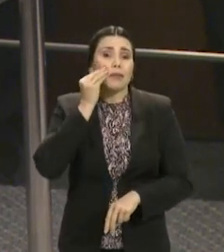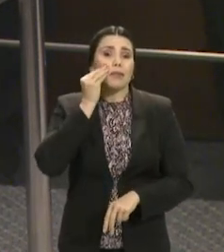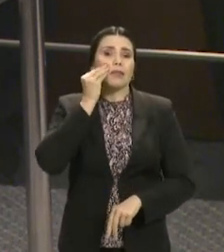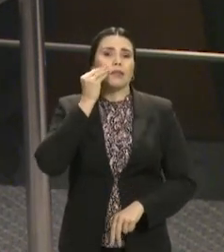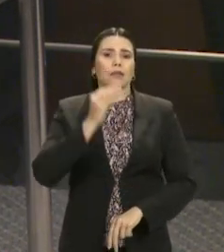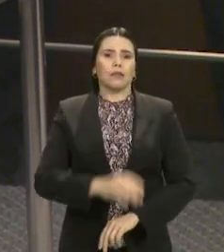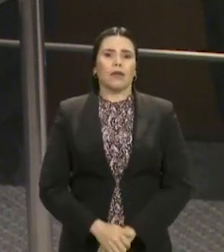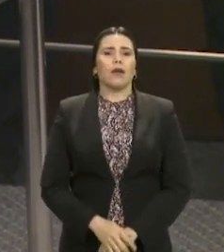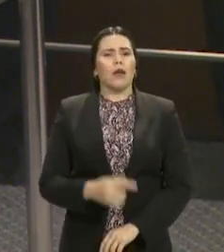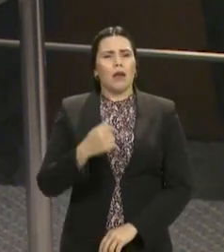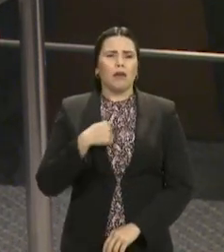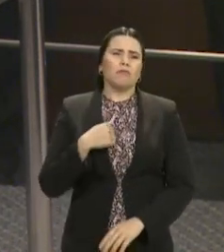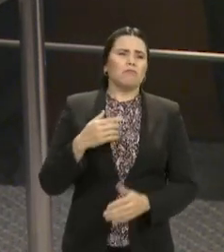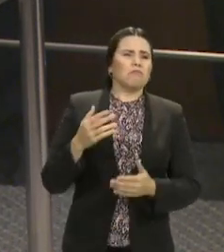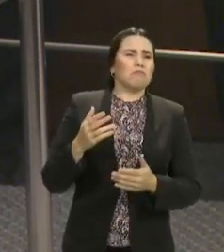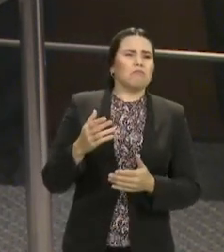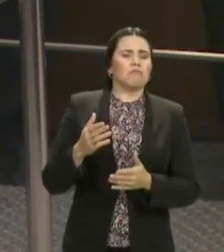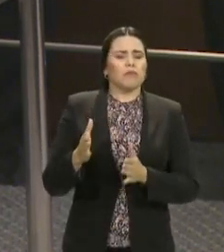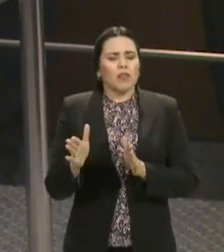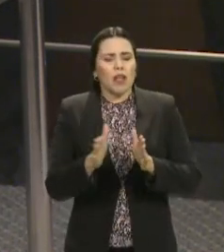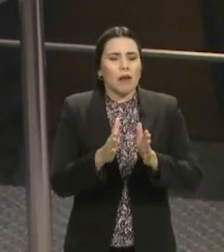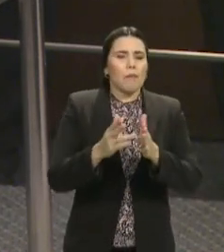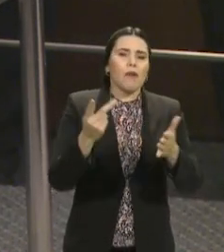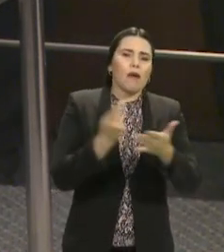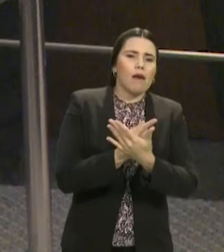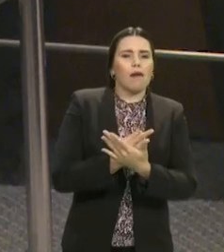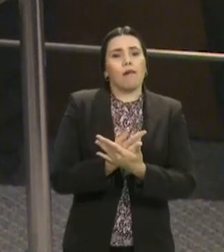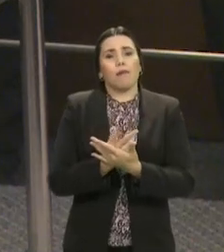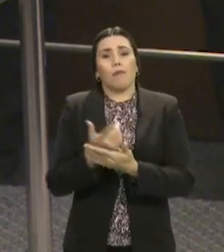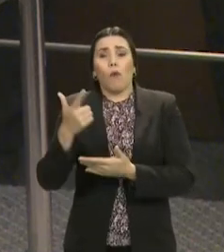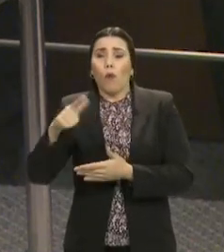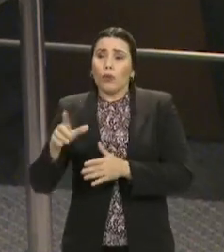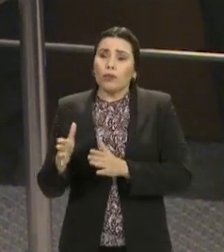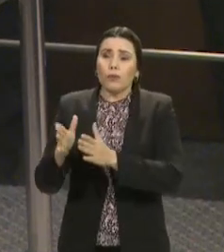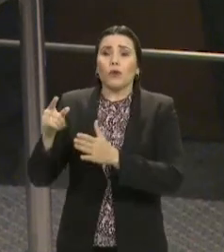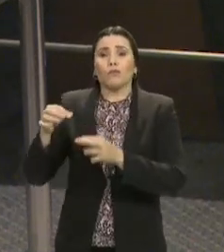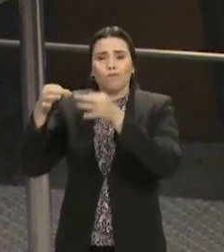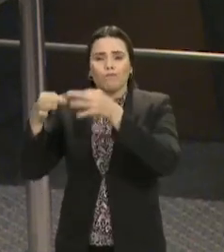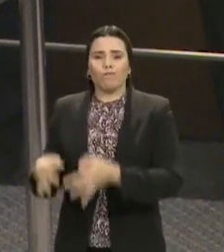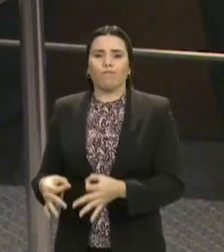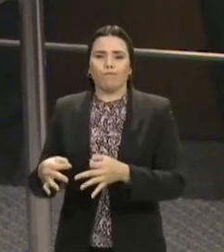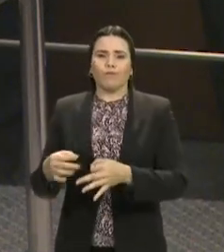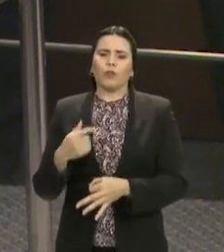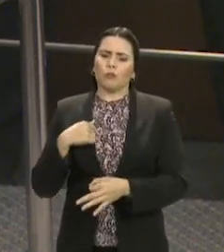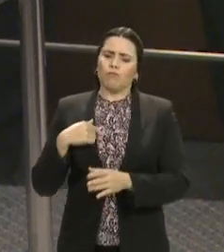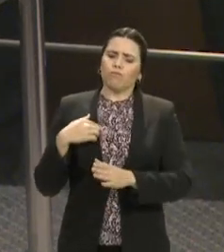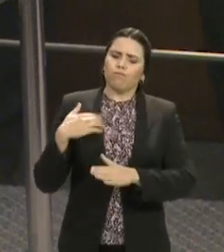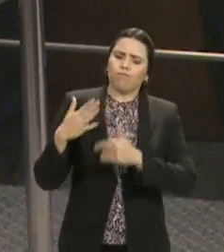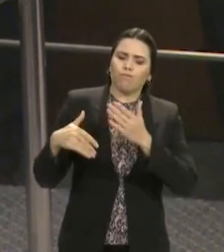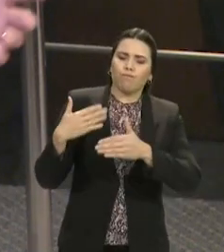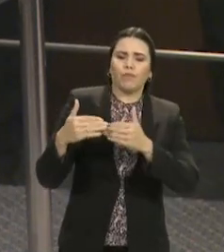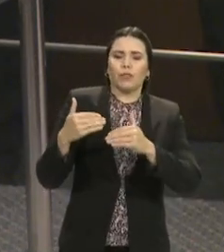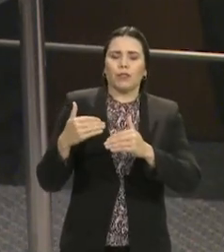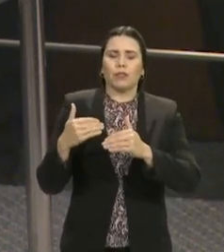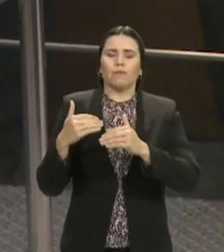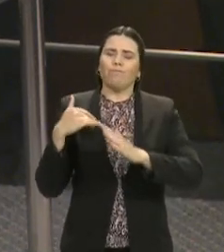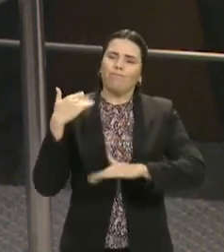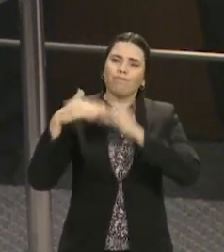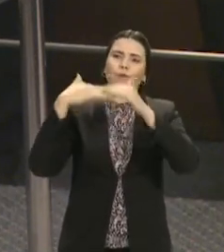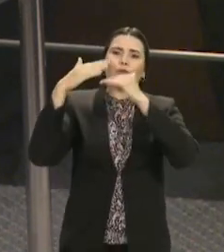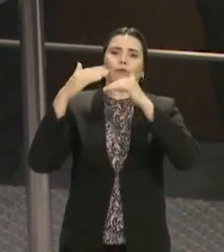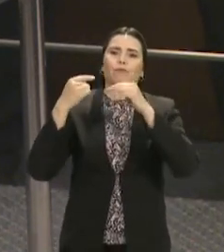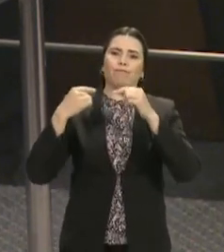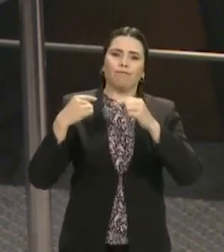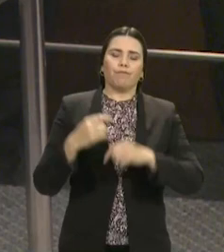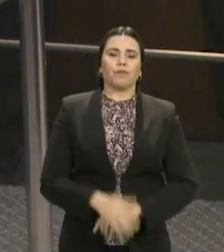acertei, mas aprimorei o meu conhecimento. Depois chegou o momento de eu me deslocar ao parlamento.